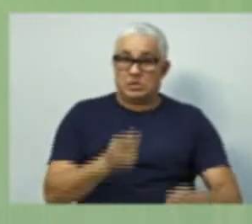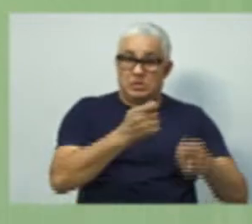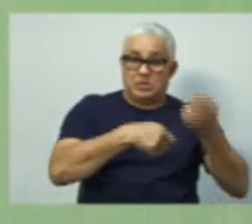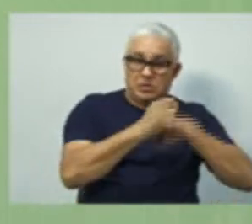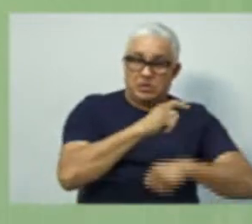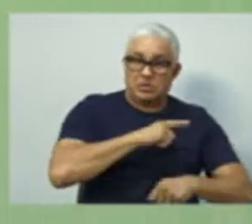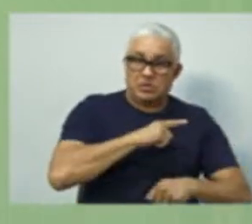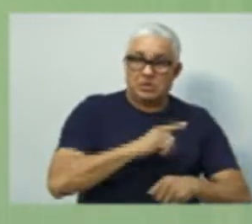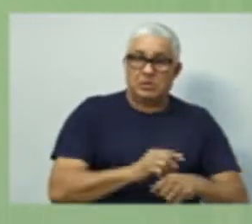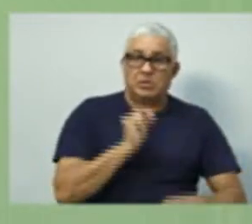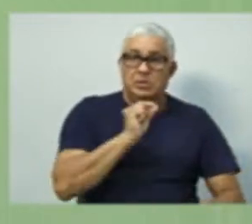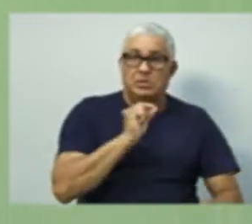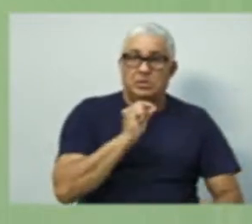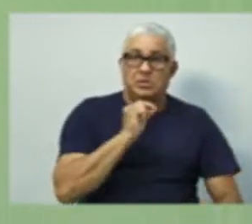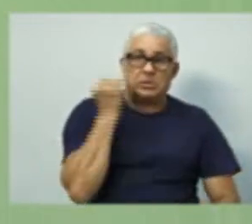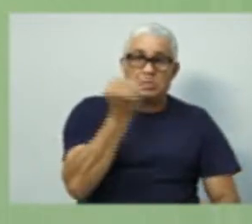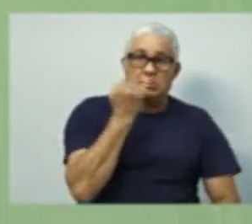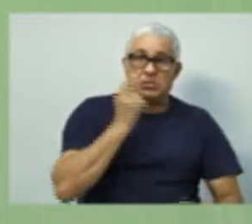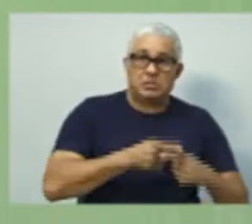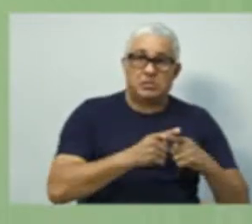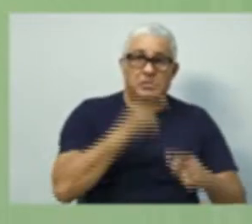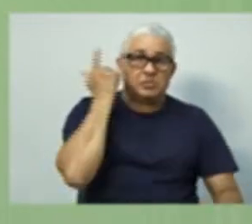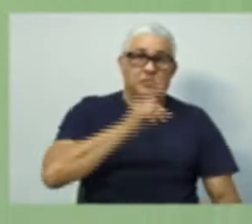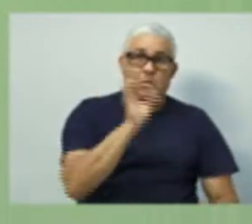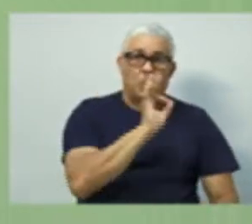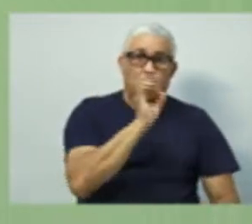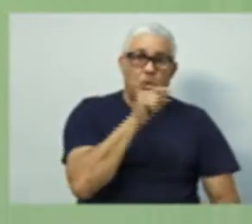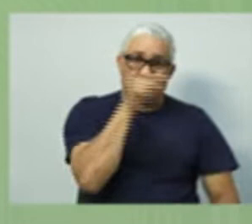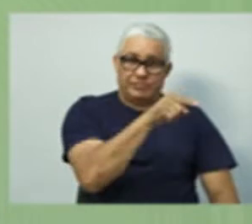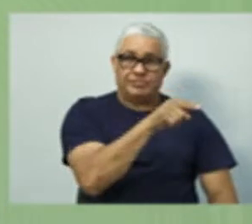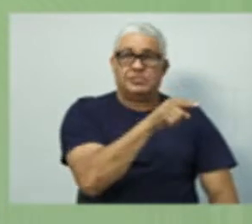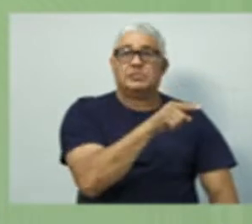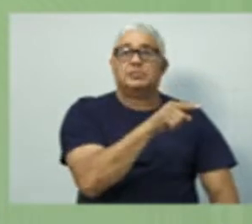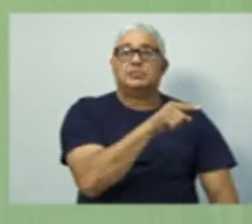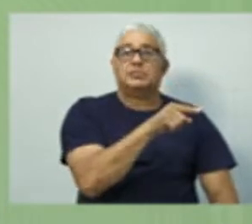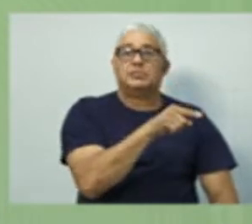ele abrange as seguintes áreas: administrativa,